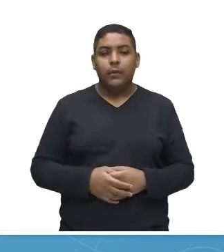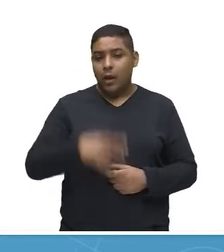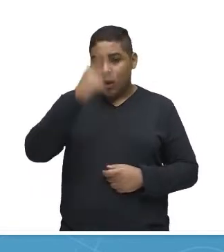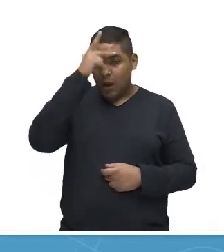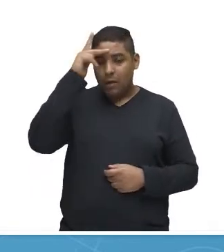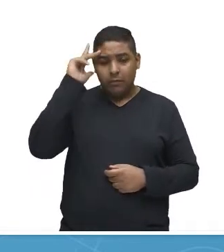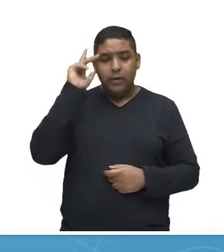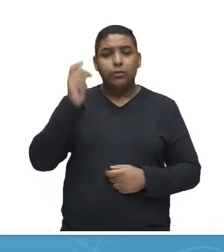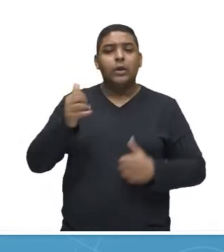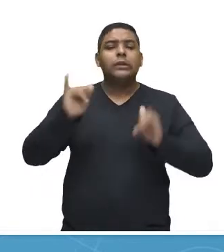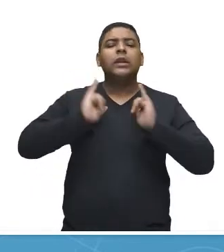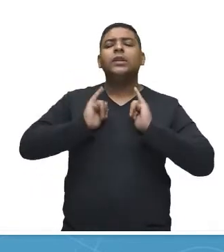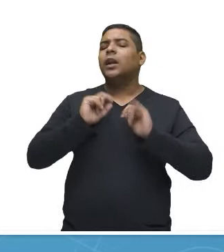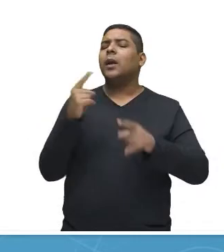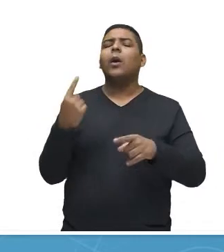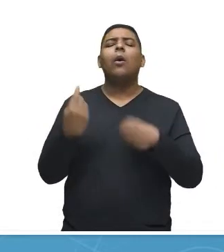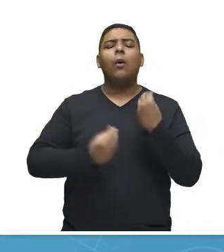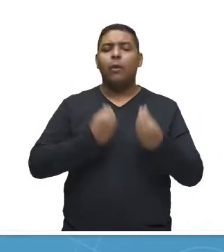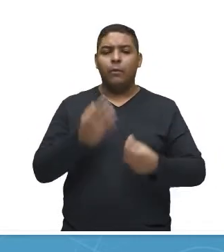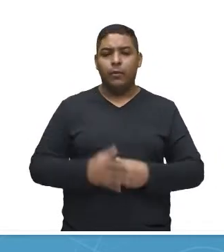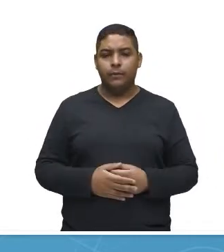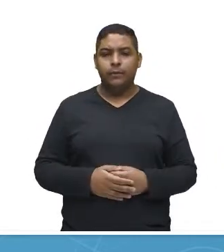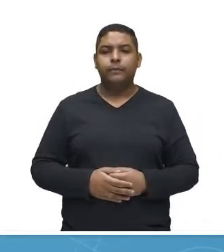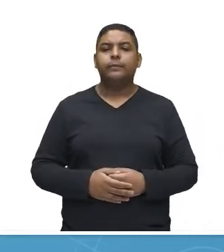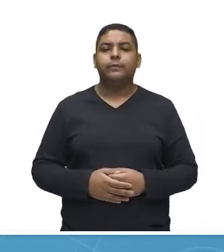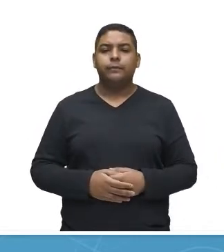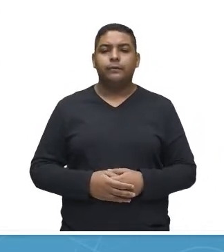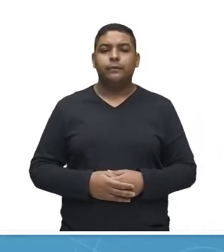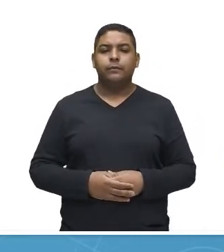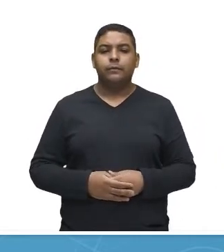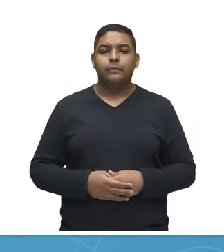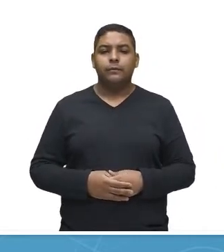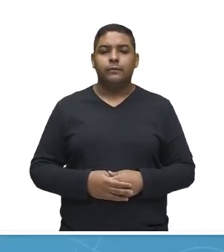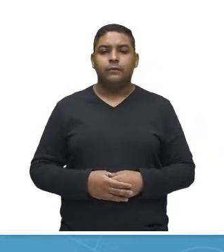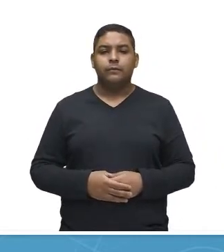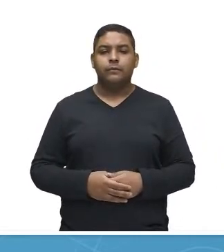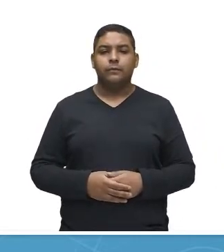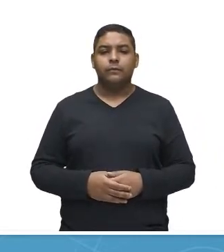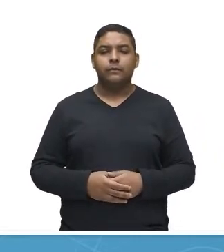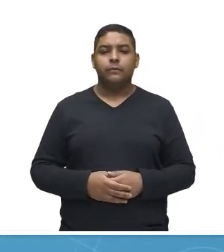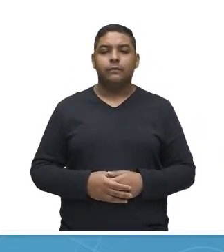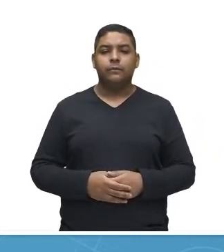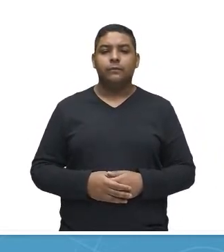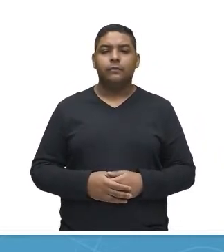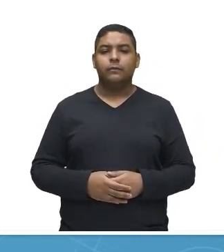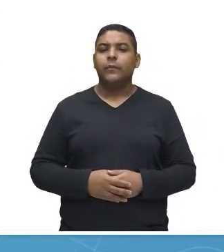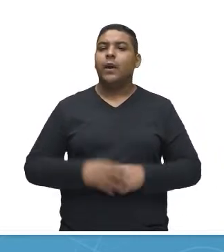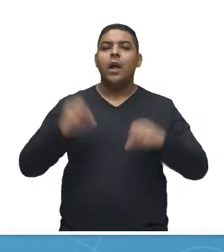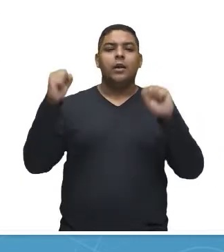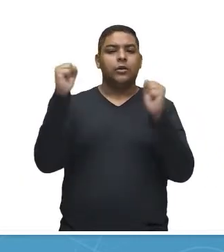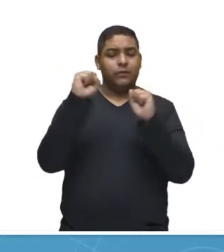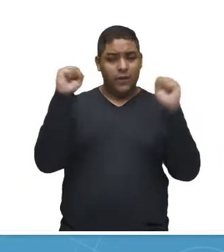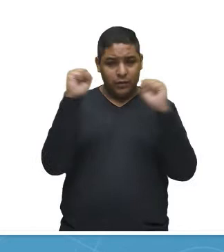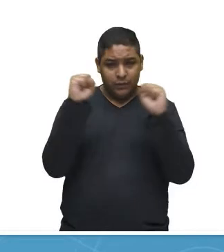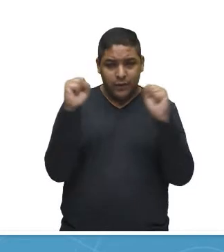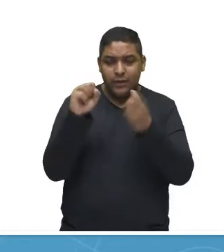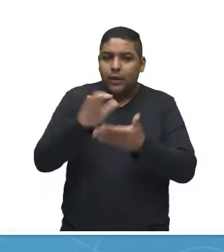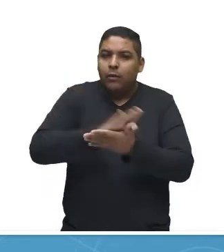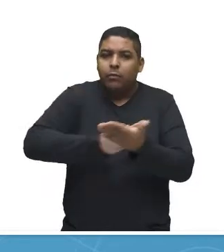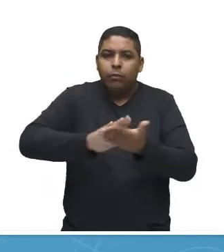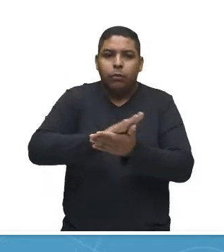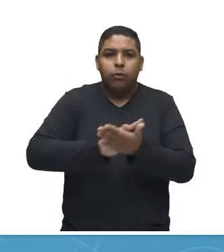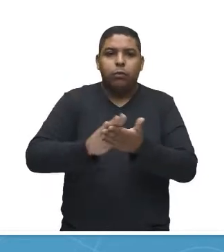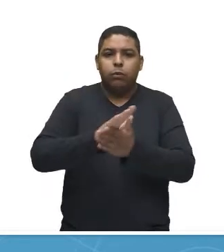é considerada sedentária quando ela não faz nenhum tipo de atividade